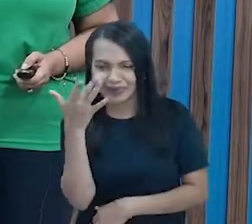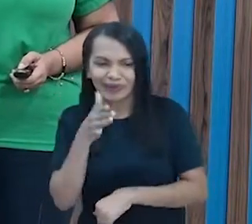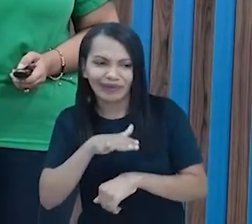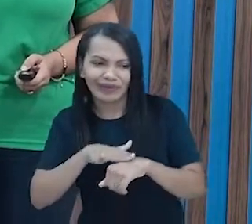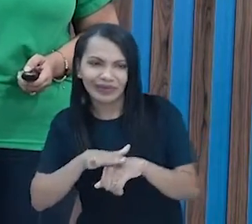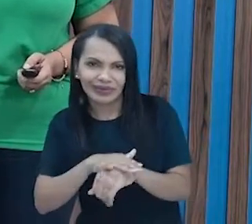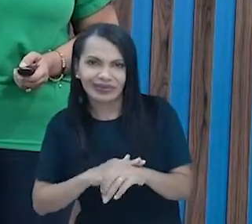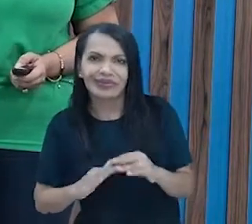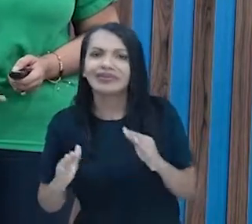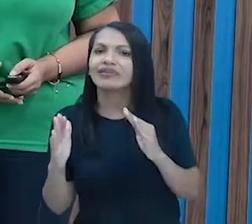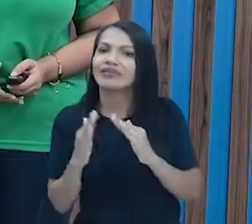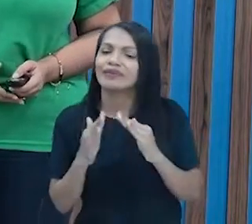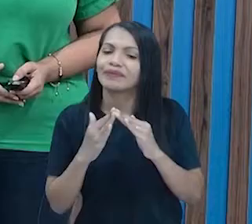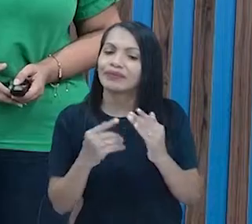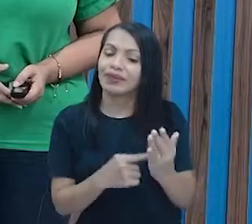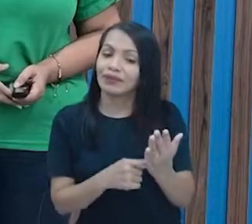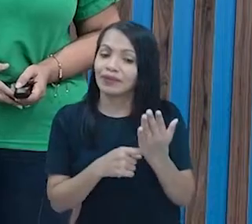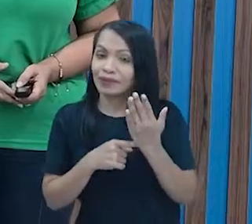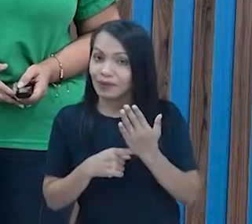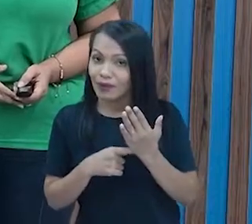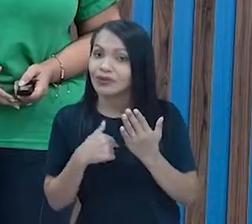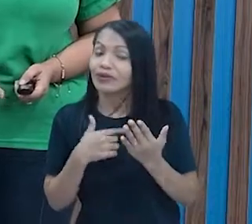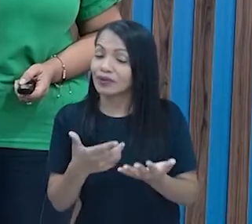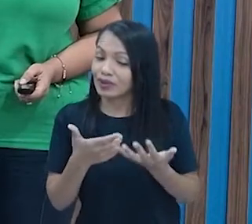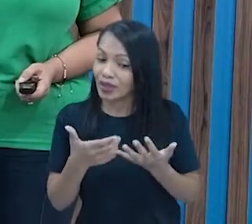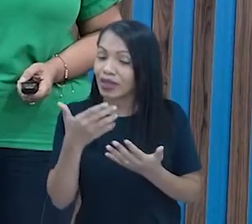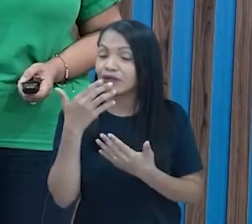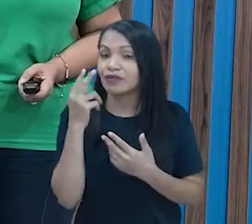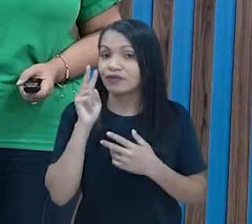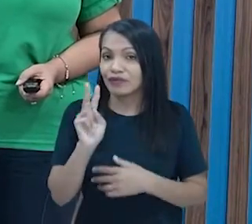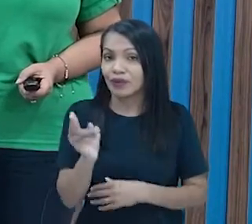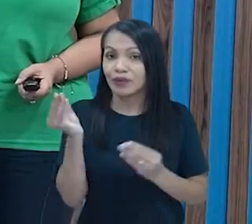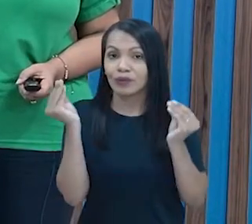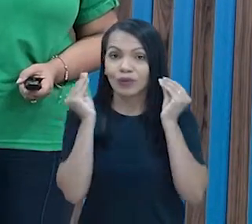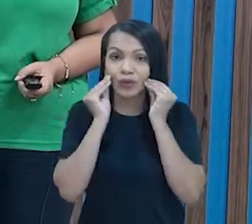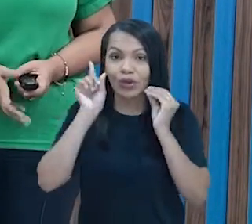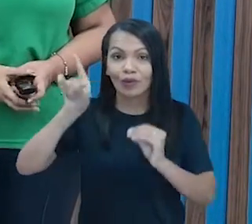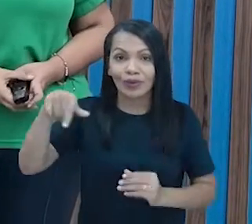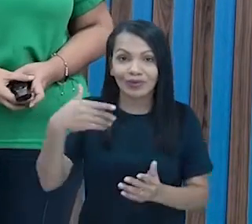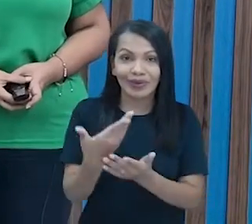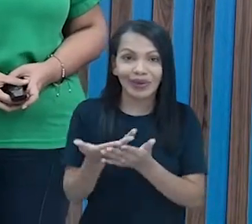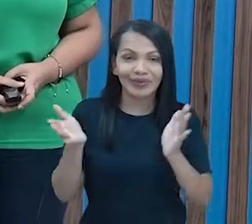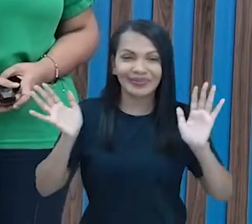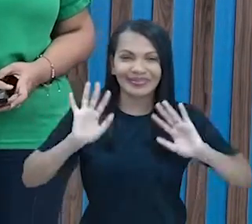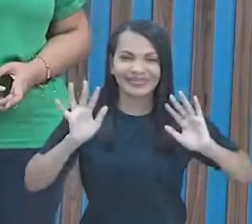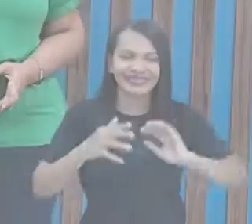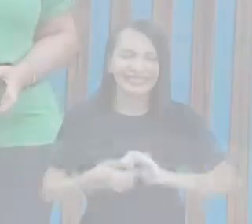Me mostra as atividades, eu quero muito ver. Um beijo e até a próxima aula.